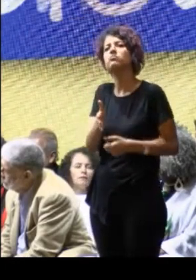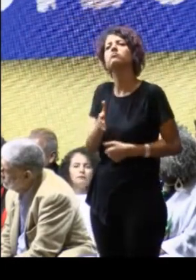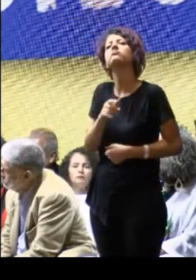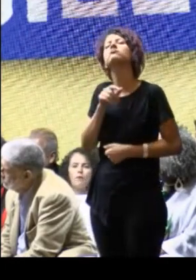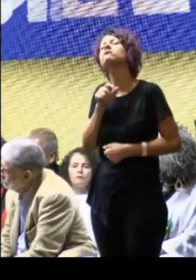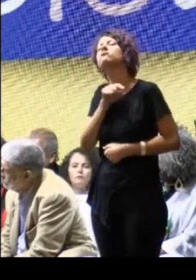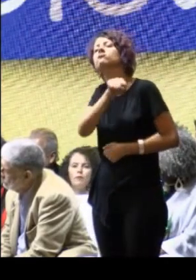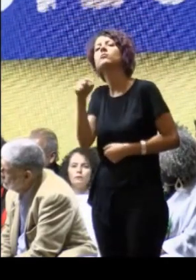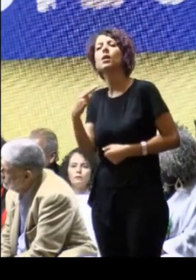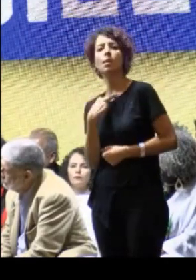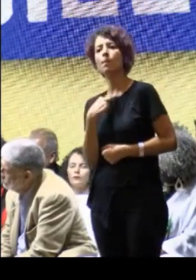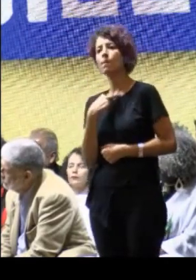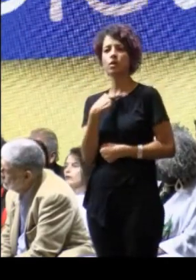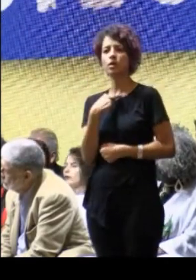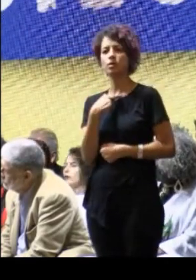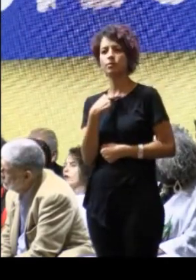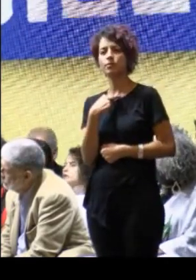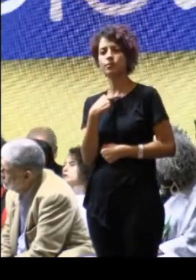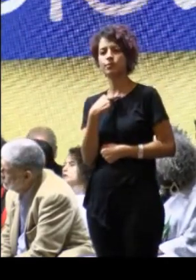ser